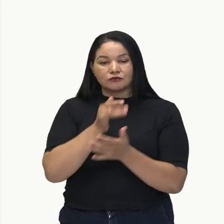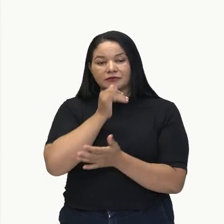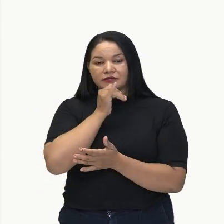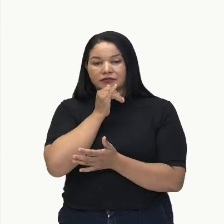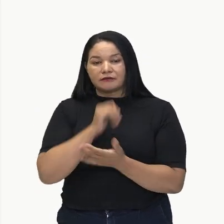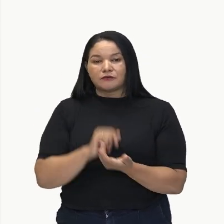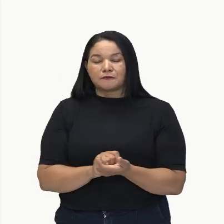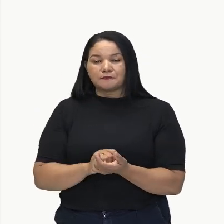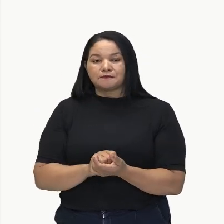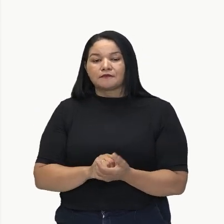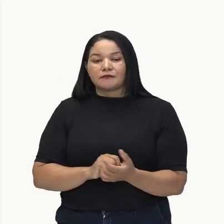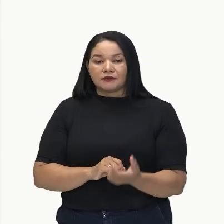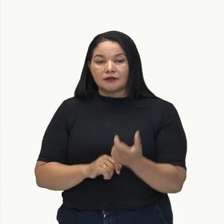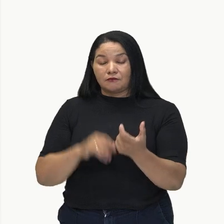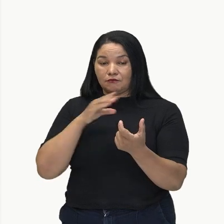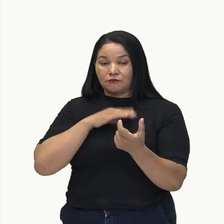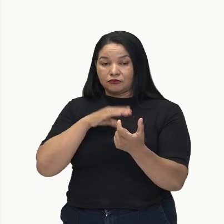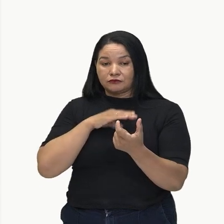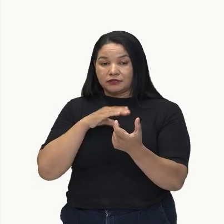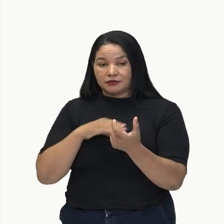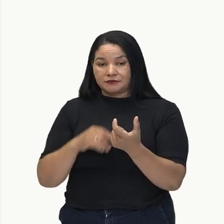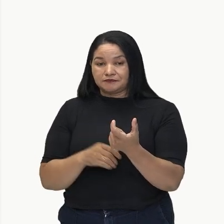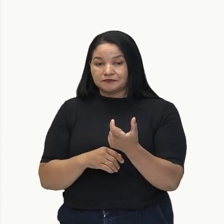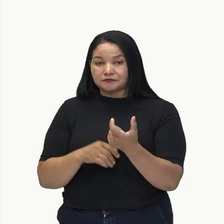tabelinha, no português eu tenho